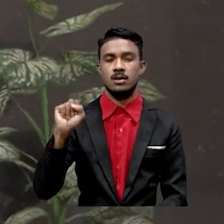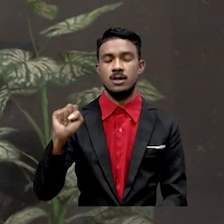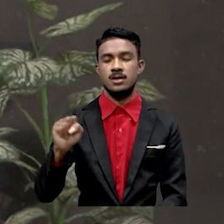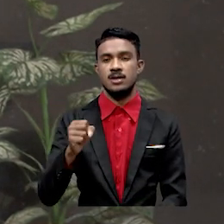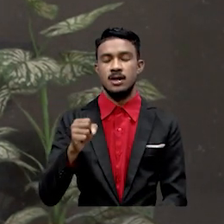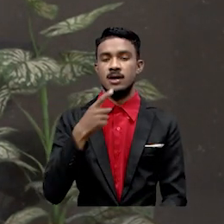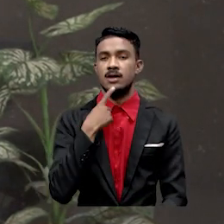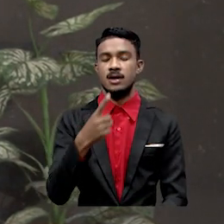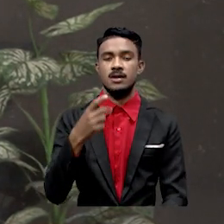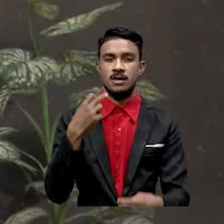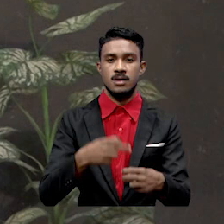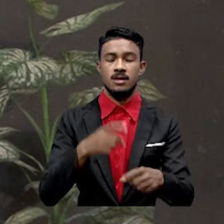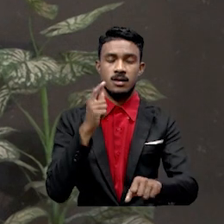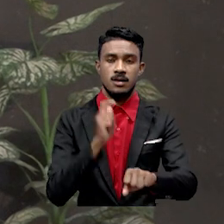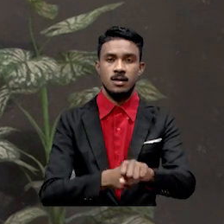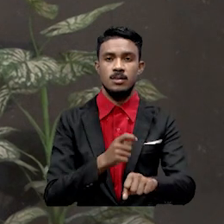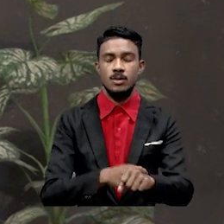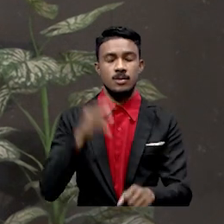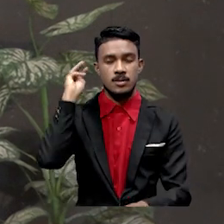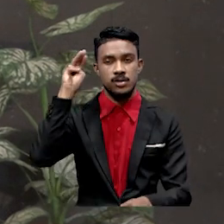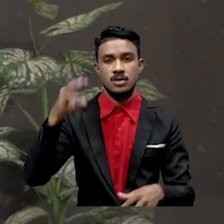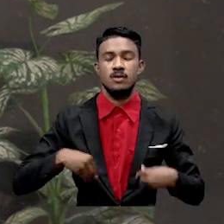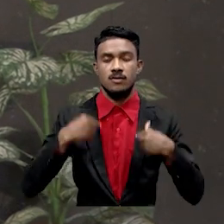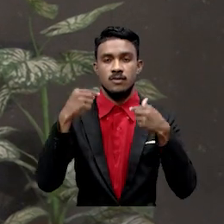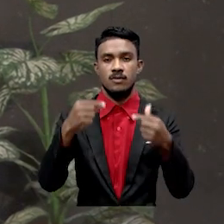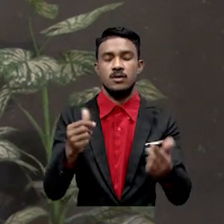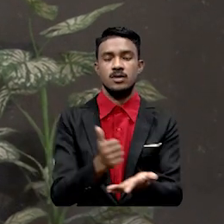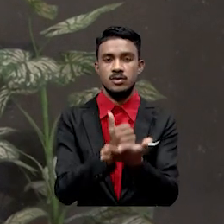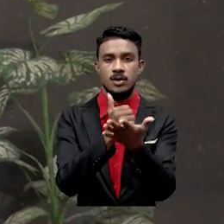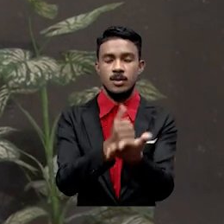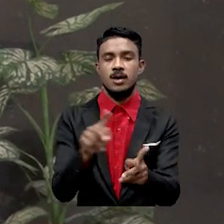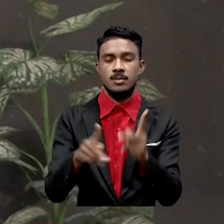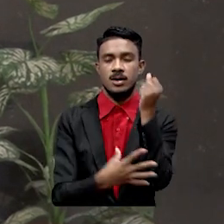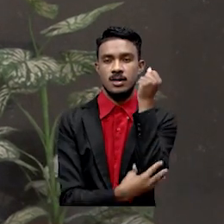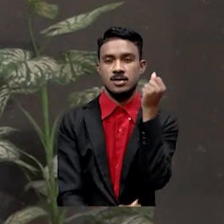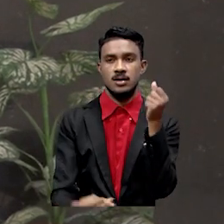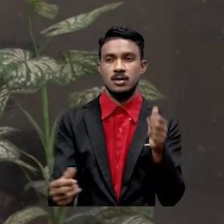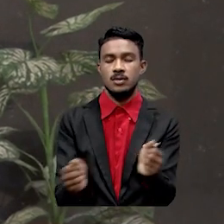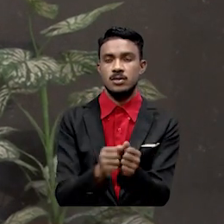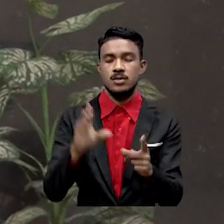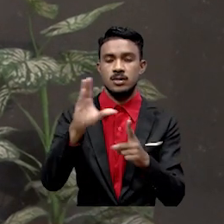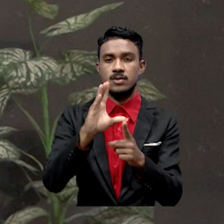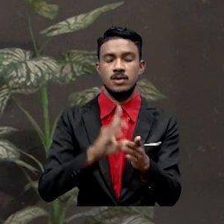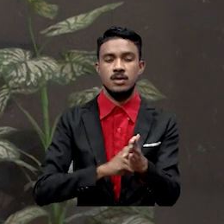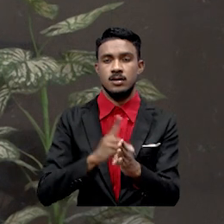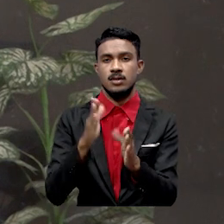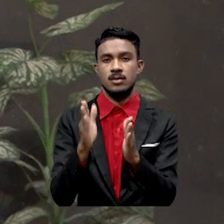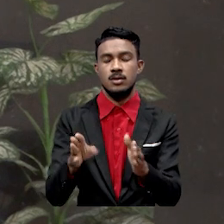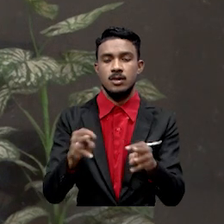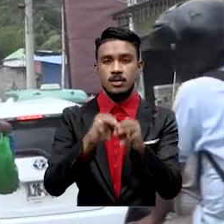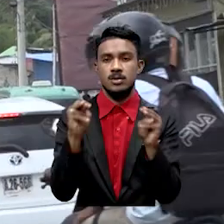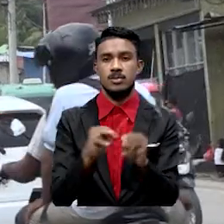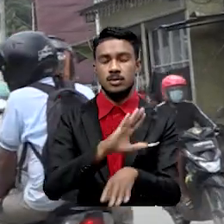ne, Ministério foi assistência bak bit like sira, baseia ba pedido russi autoridade local no pessoal Cidadã União,